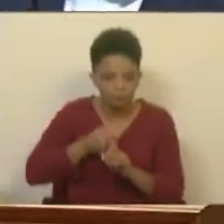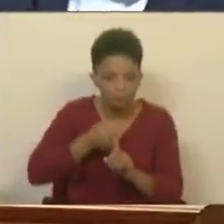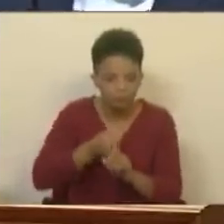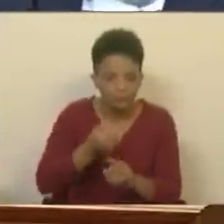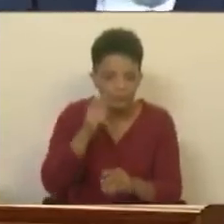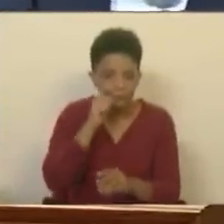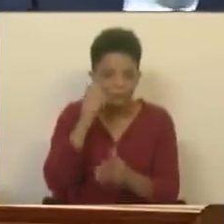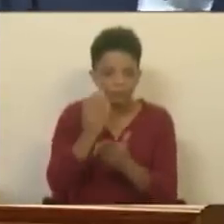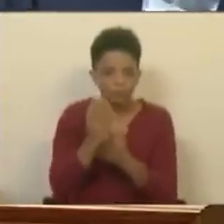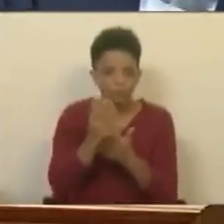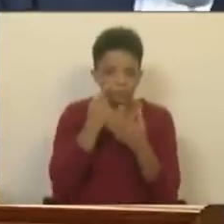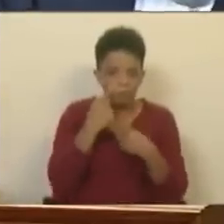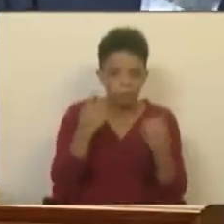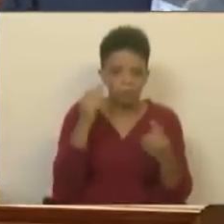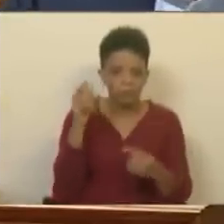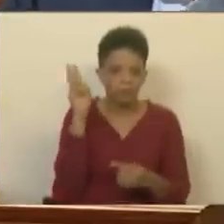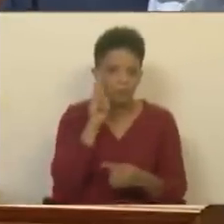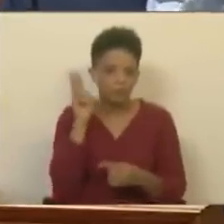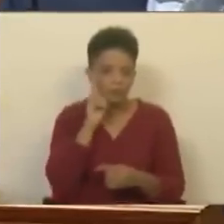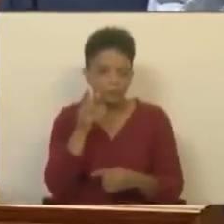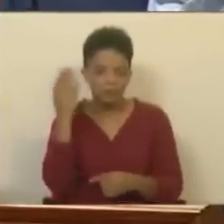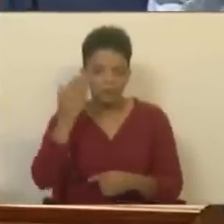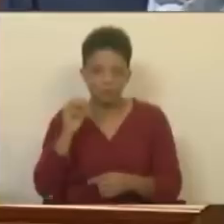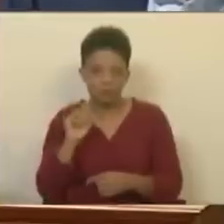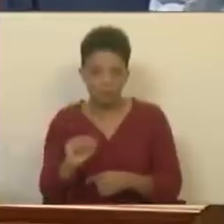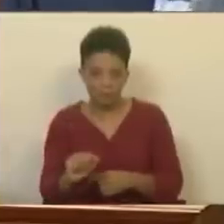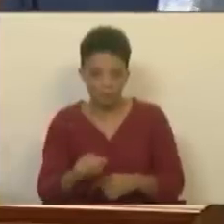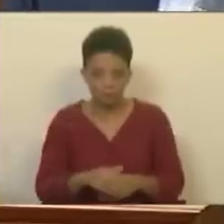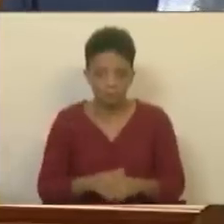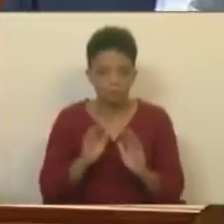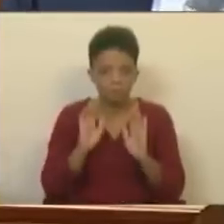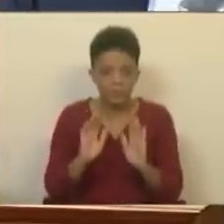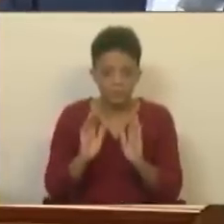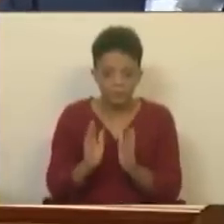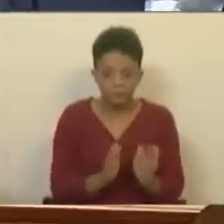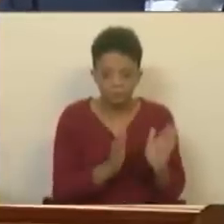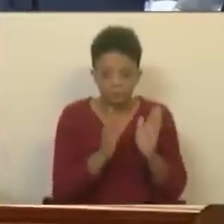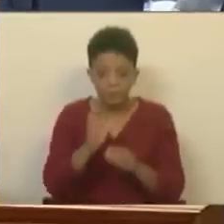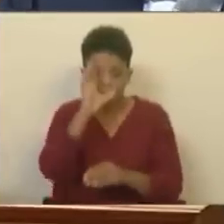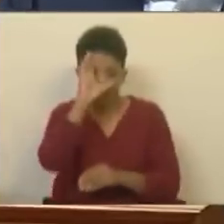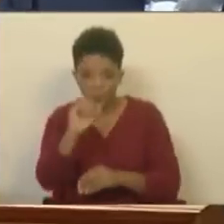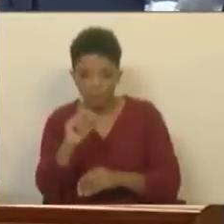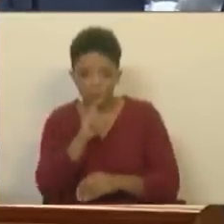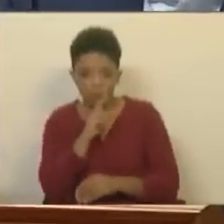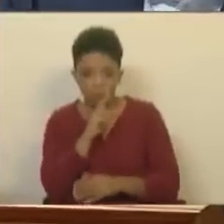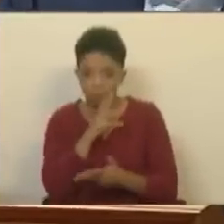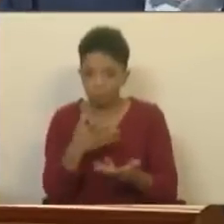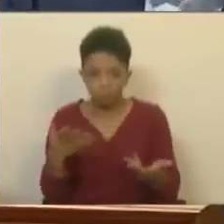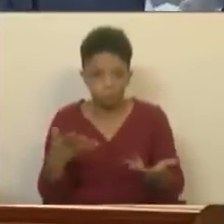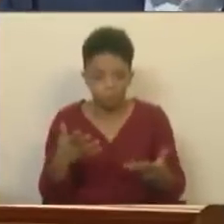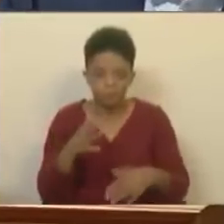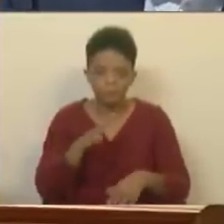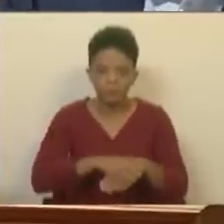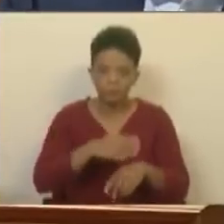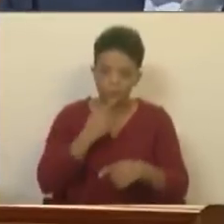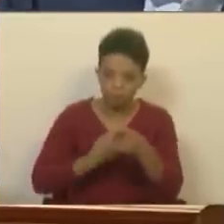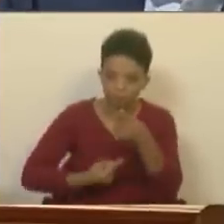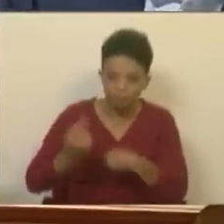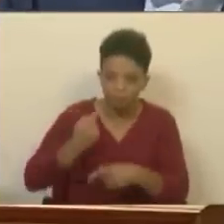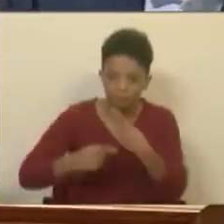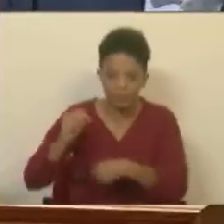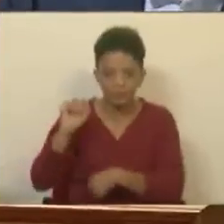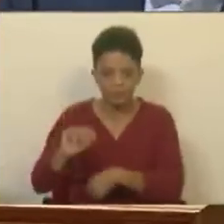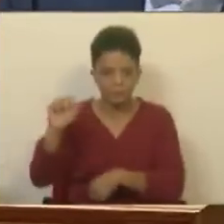defesa da escola pública e pela valorização dos seus direitos porém da parte do governo não tem havido resposta às pessoas reivindicações